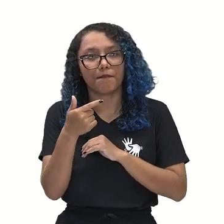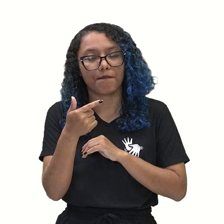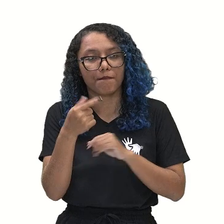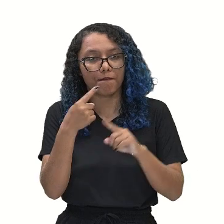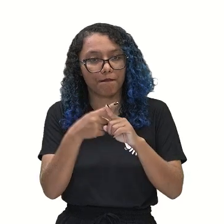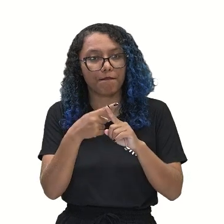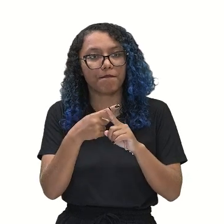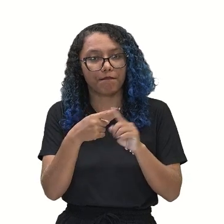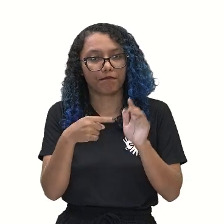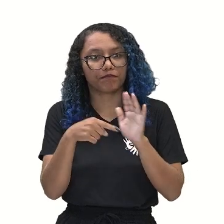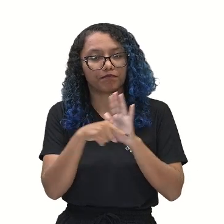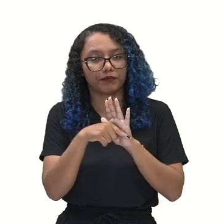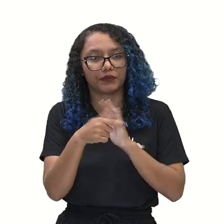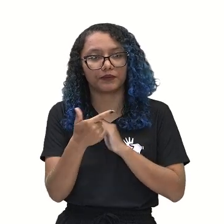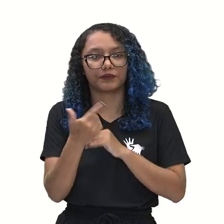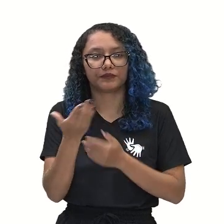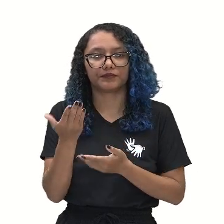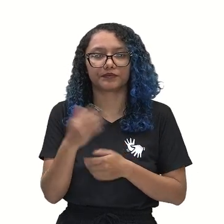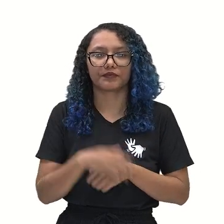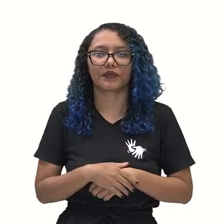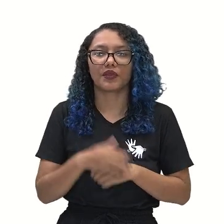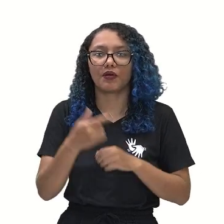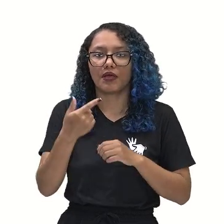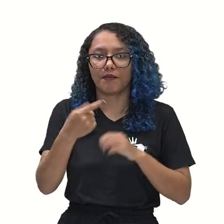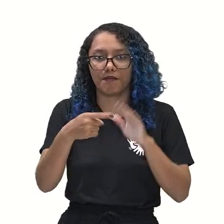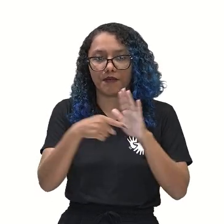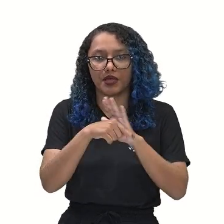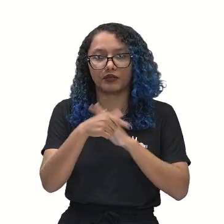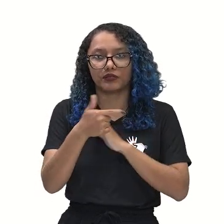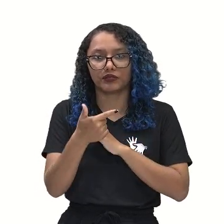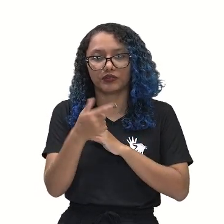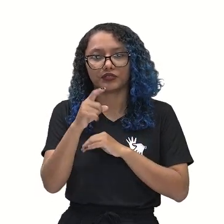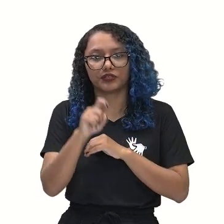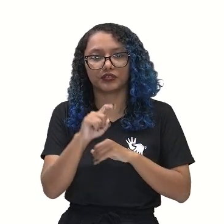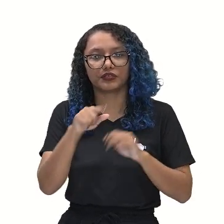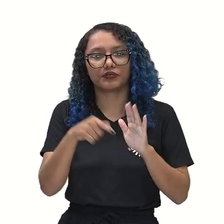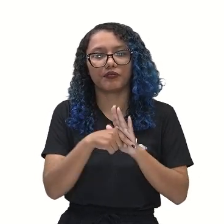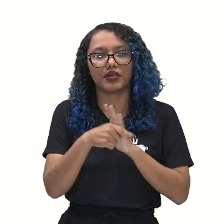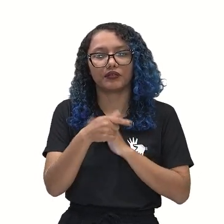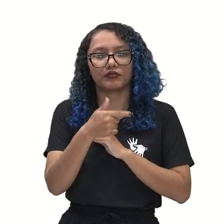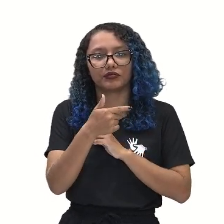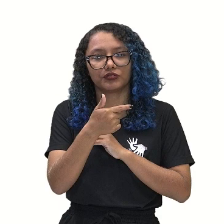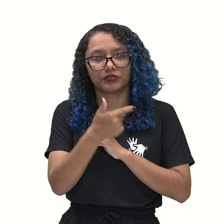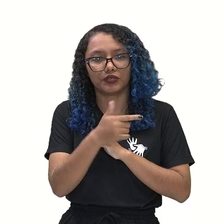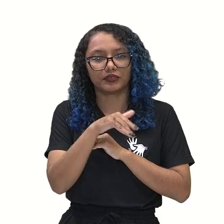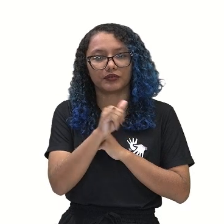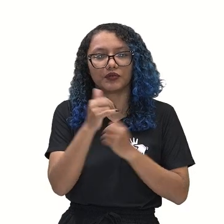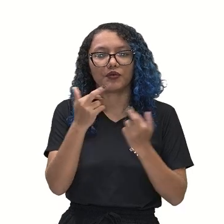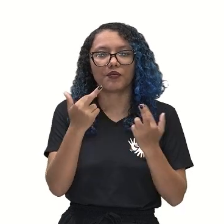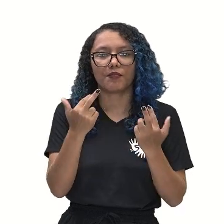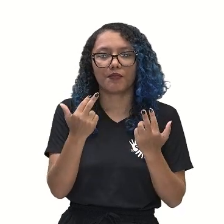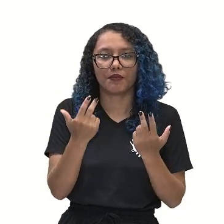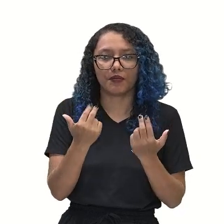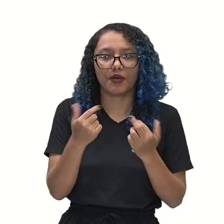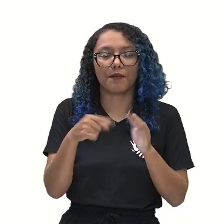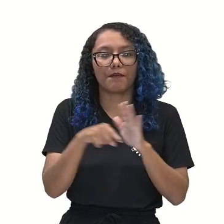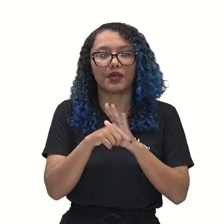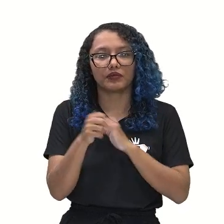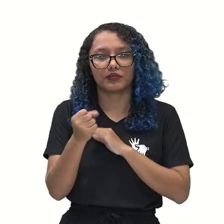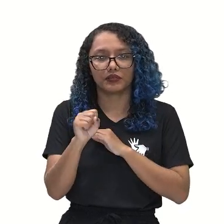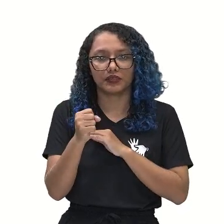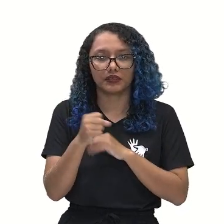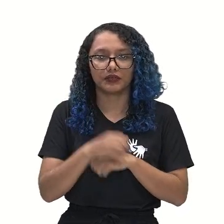vem a primeira. Menos 2x, menos 2y, menos 88. Olha. Somado